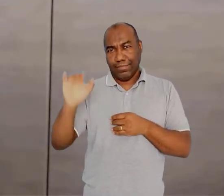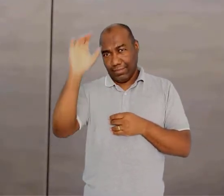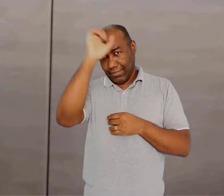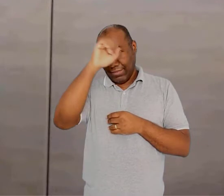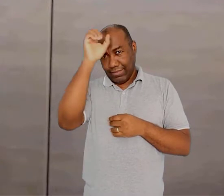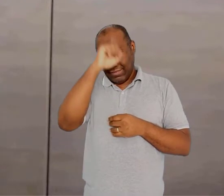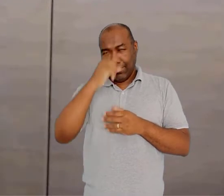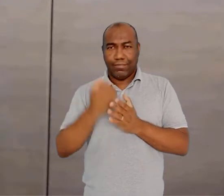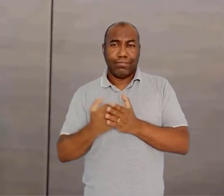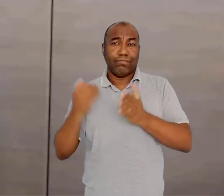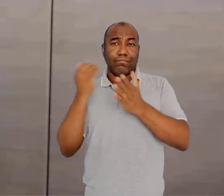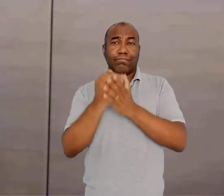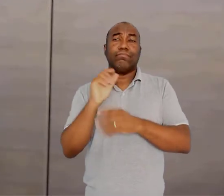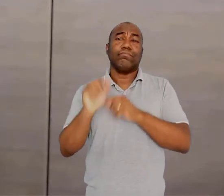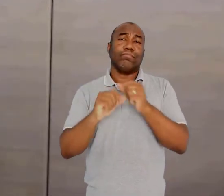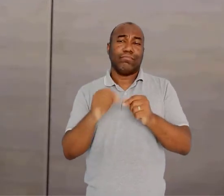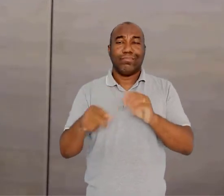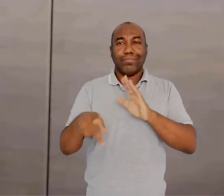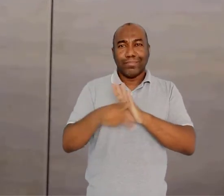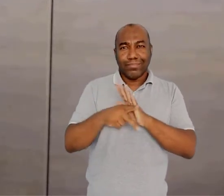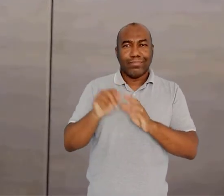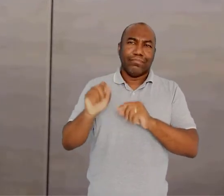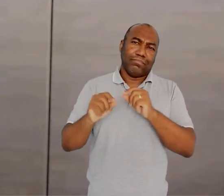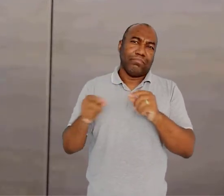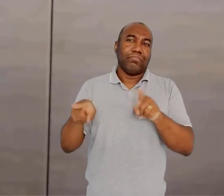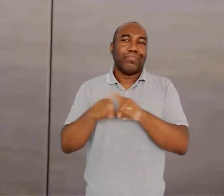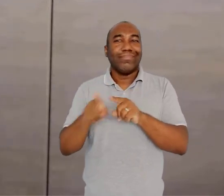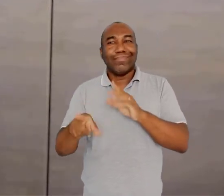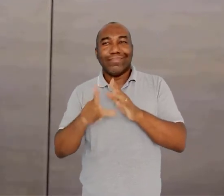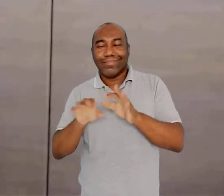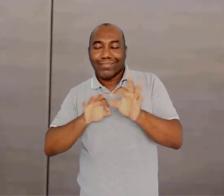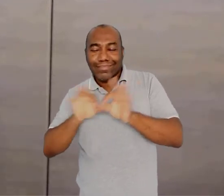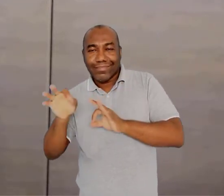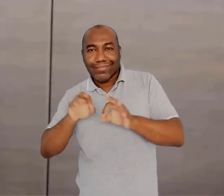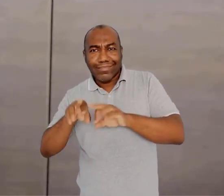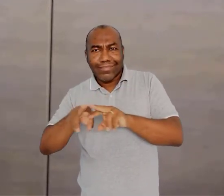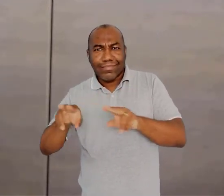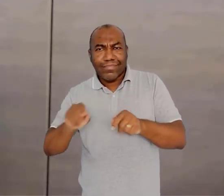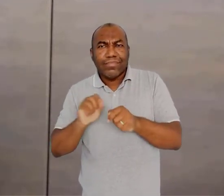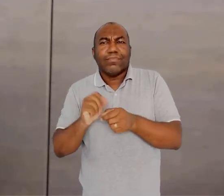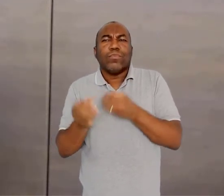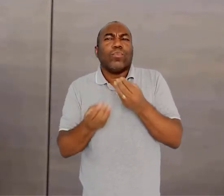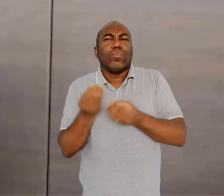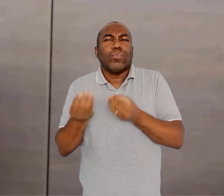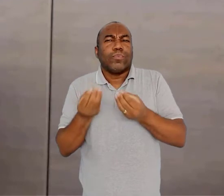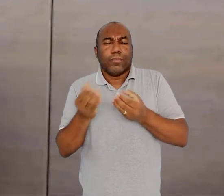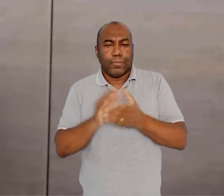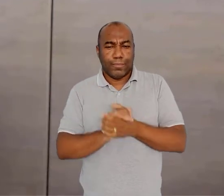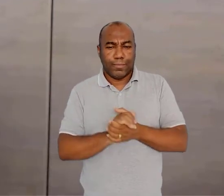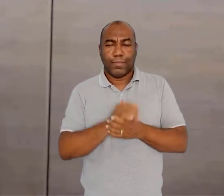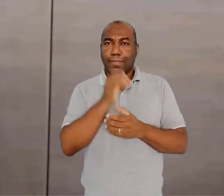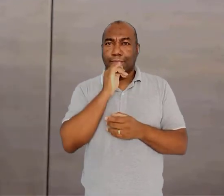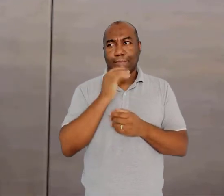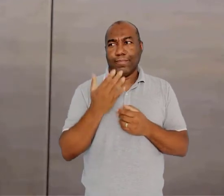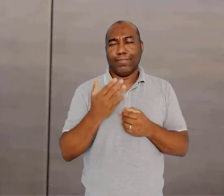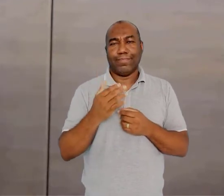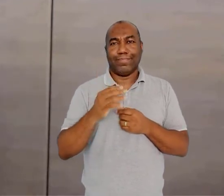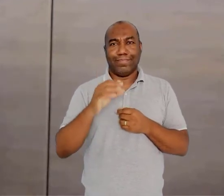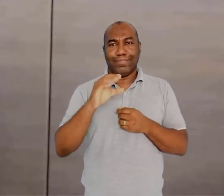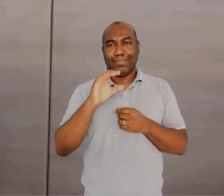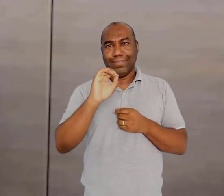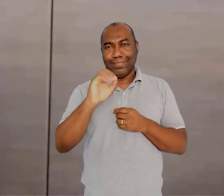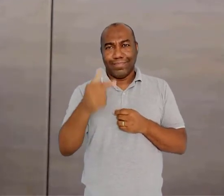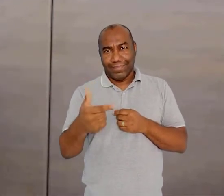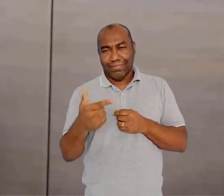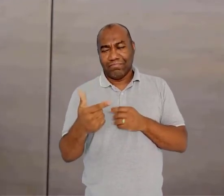simples, pessoal, é aquela que só é composta por um único tipo de átomos. Então como assim? O2 só tem